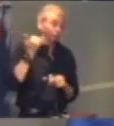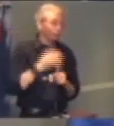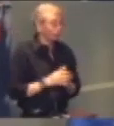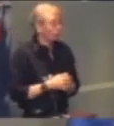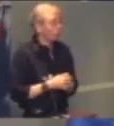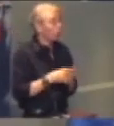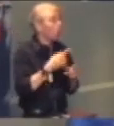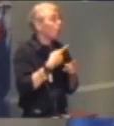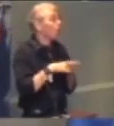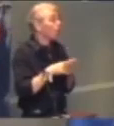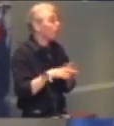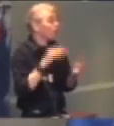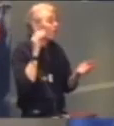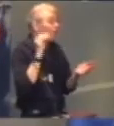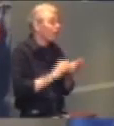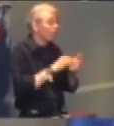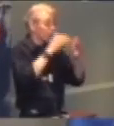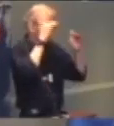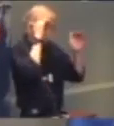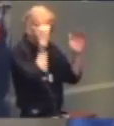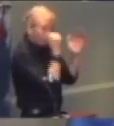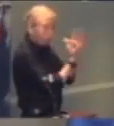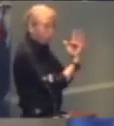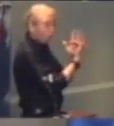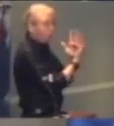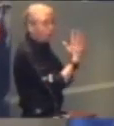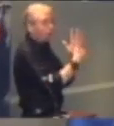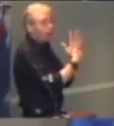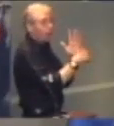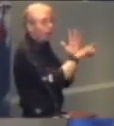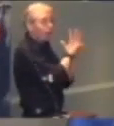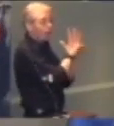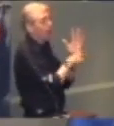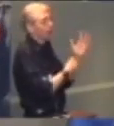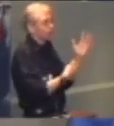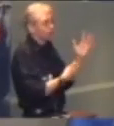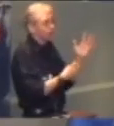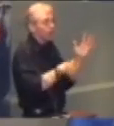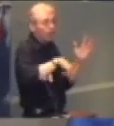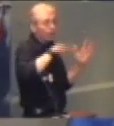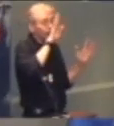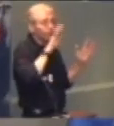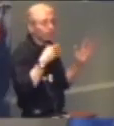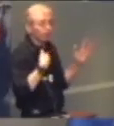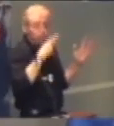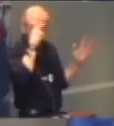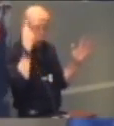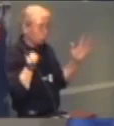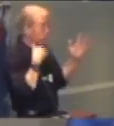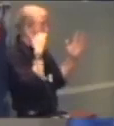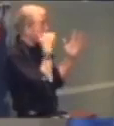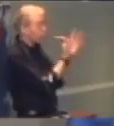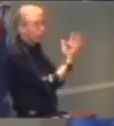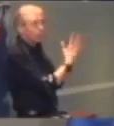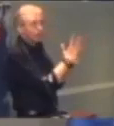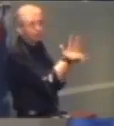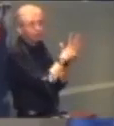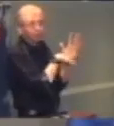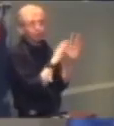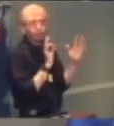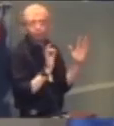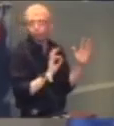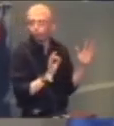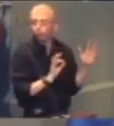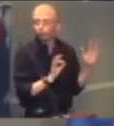questão do respeito à lei o brasileiro precisa respeitar a lei e que ela seja sinônimo sempre